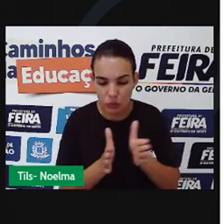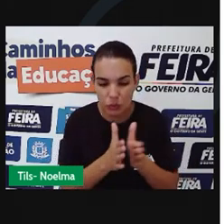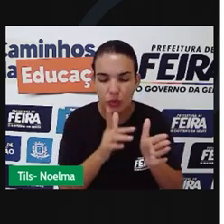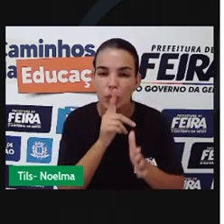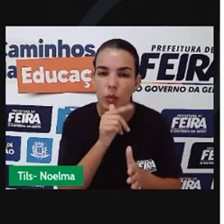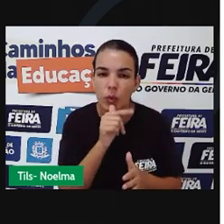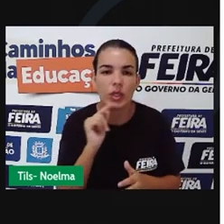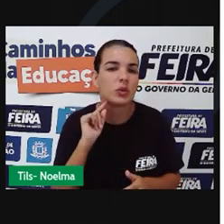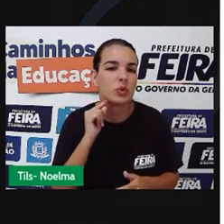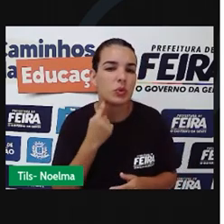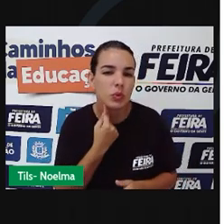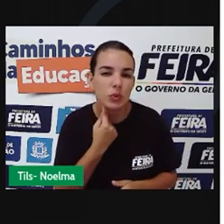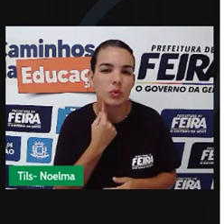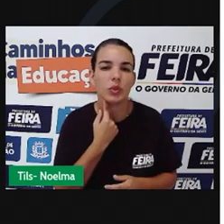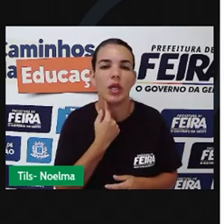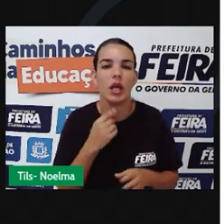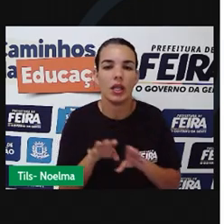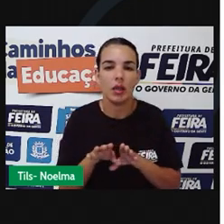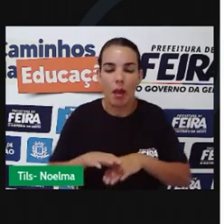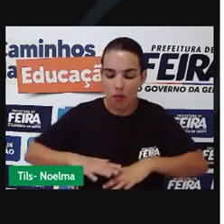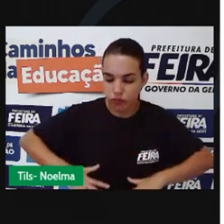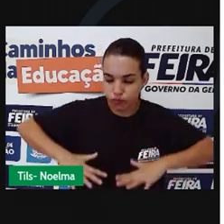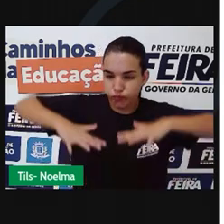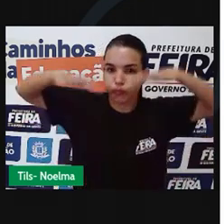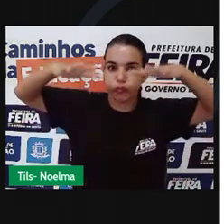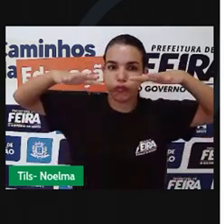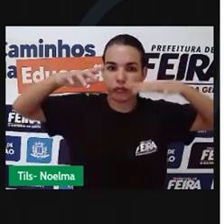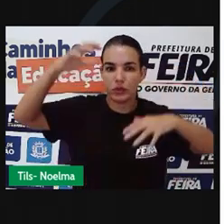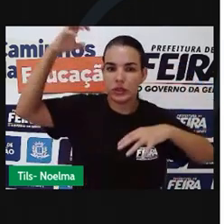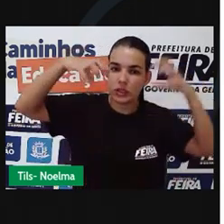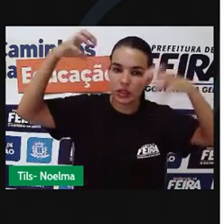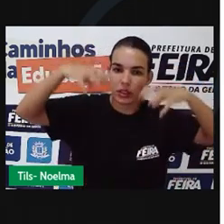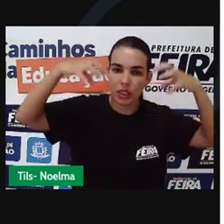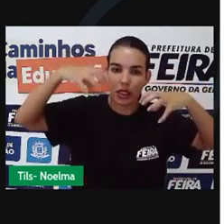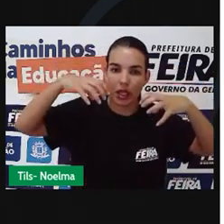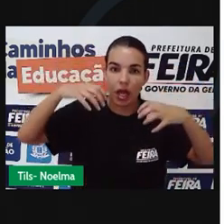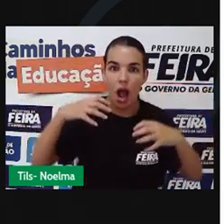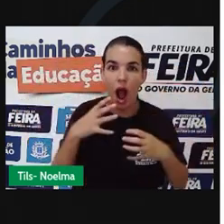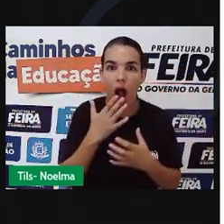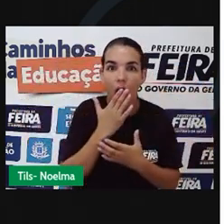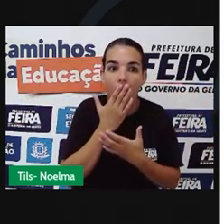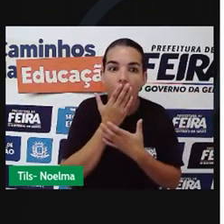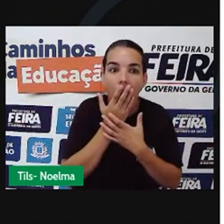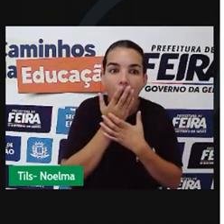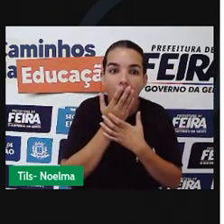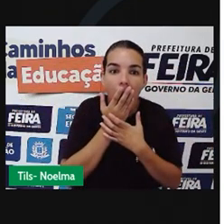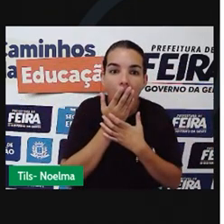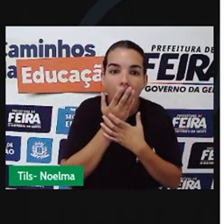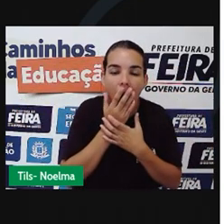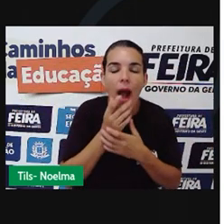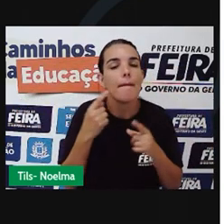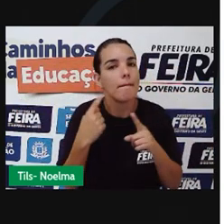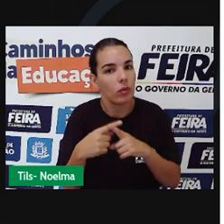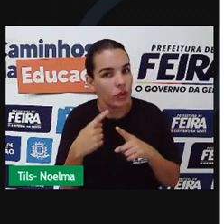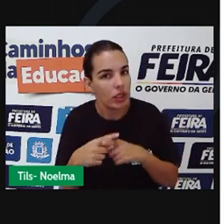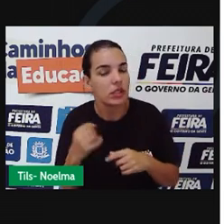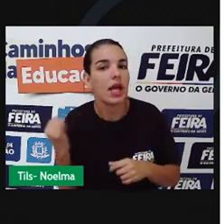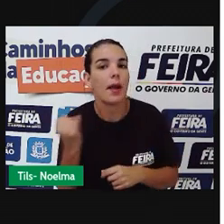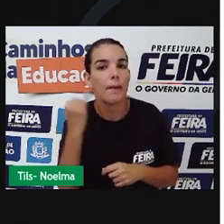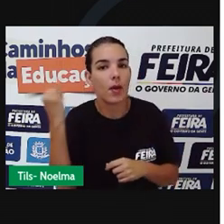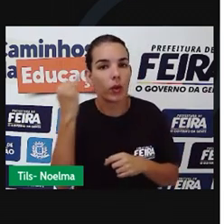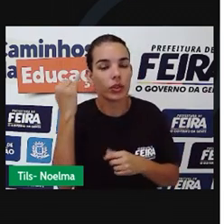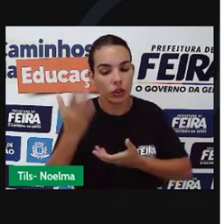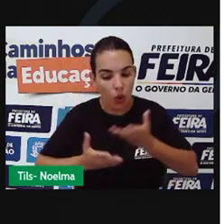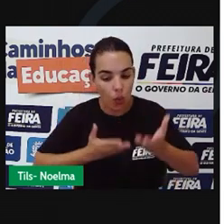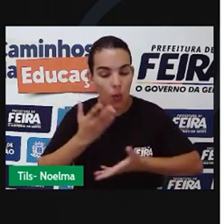rios poluídos águas e lama de enchentes como evitando o solo isso por isso é muito importante